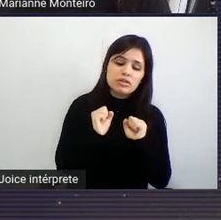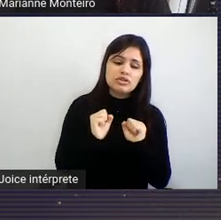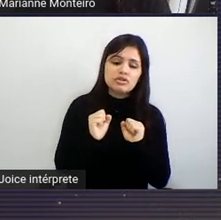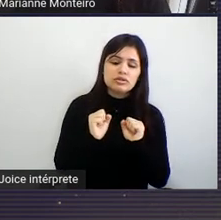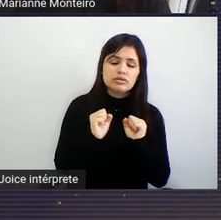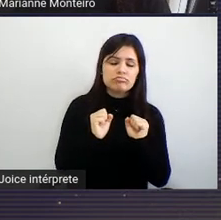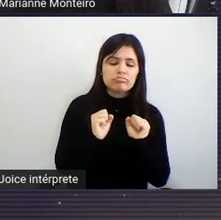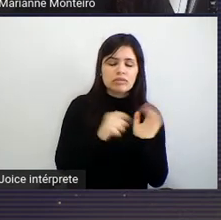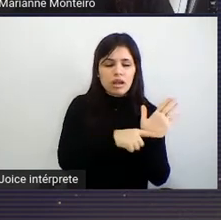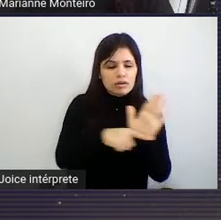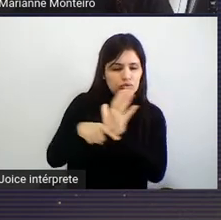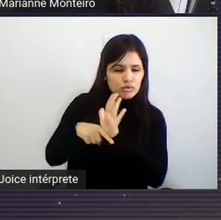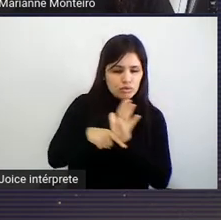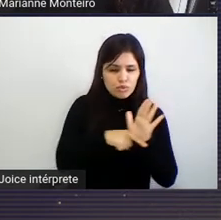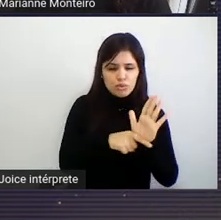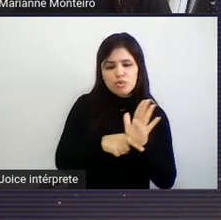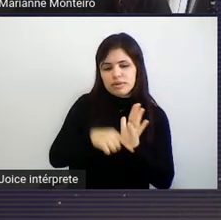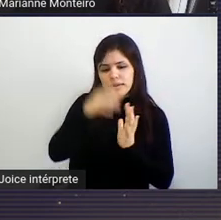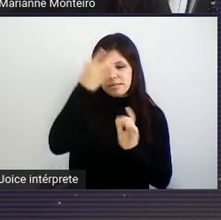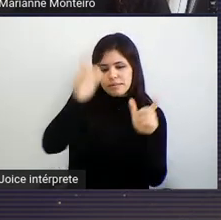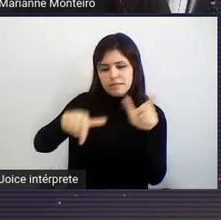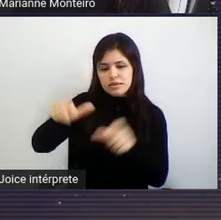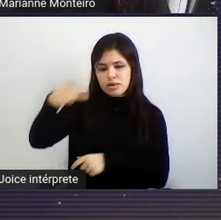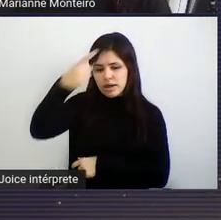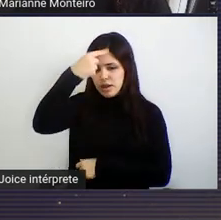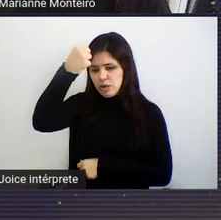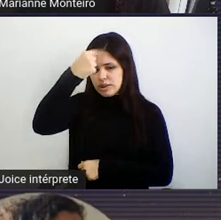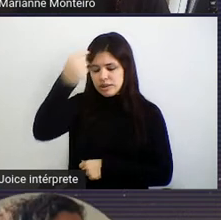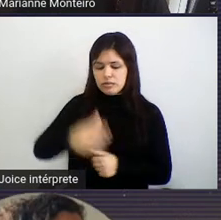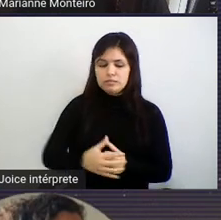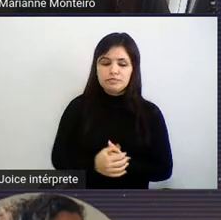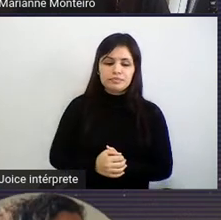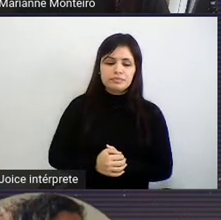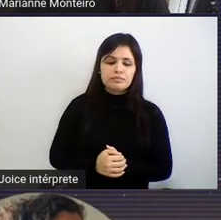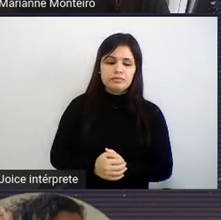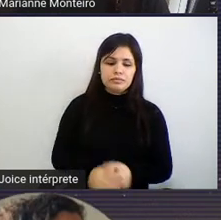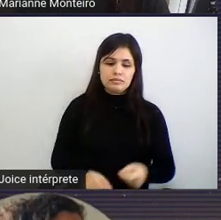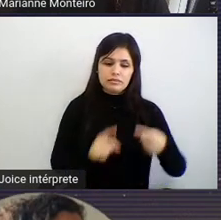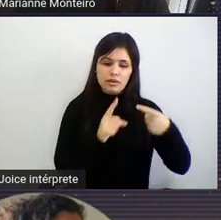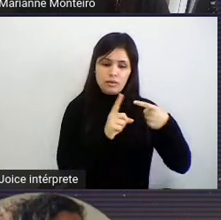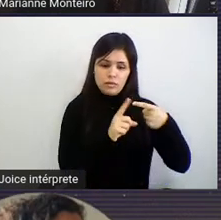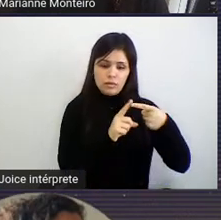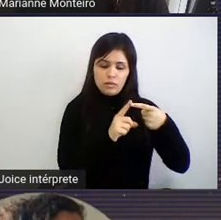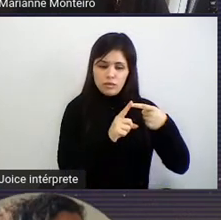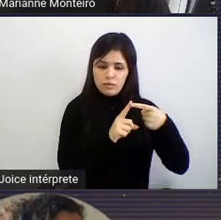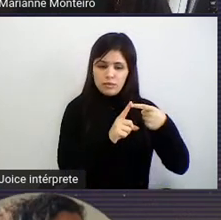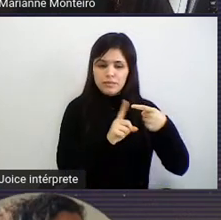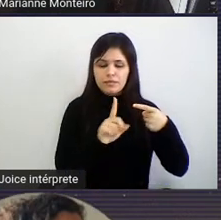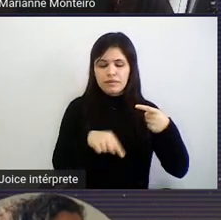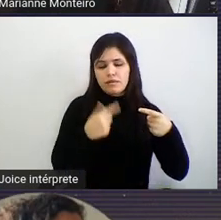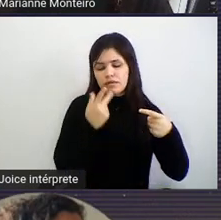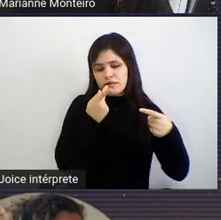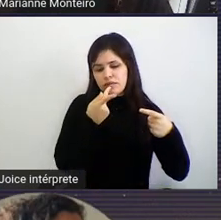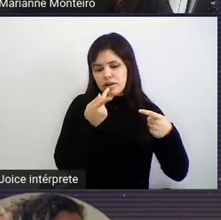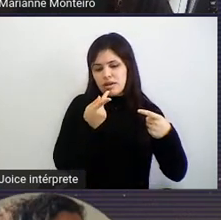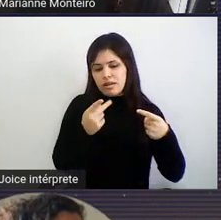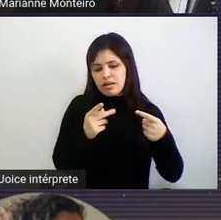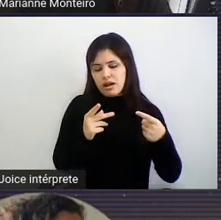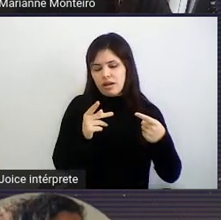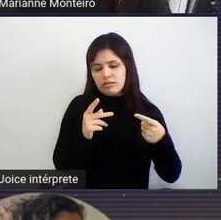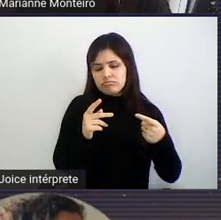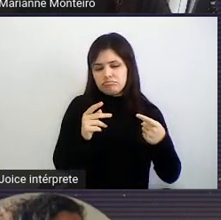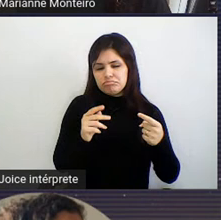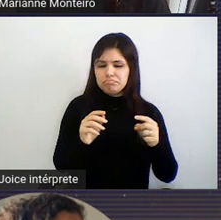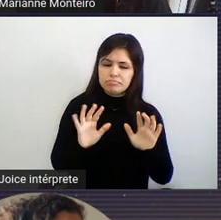ajudar durante a graduação. O meu primeiro ponto, e eu acho que eu mostrei um pouco falando da minha trajetória, é